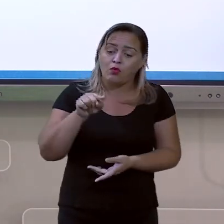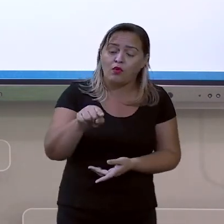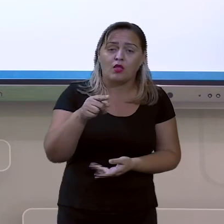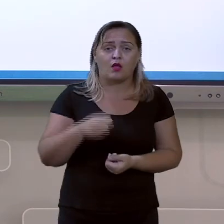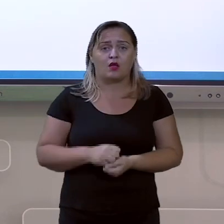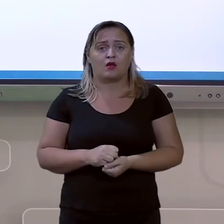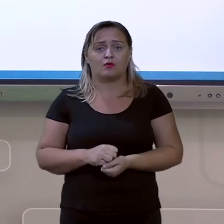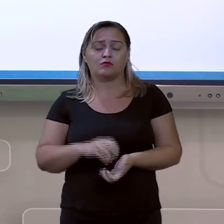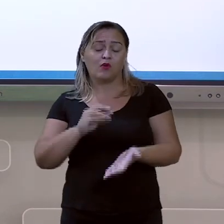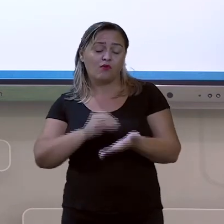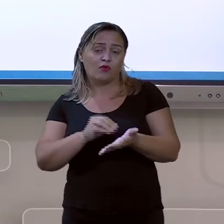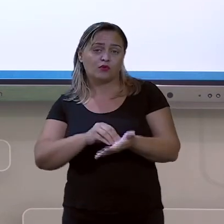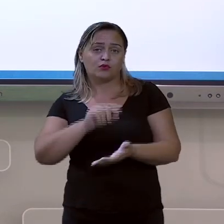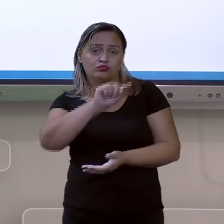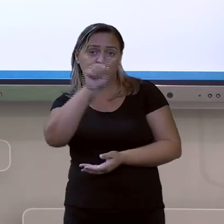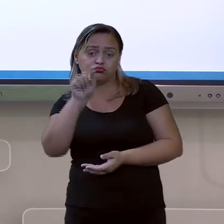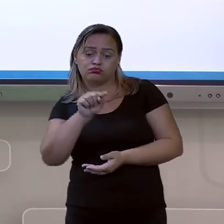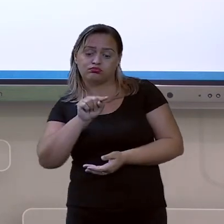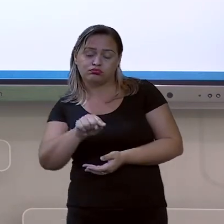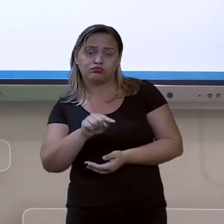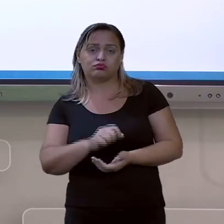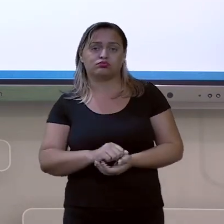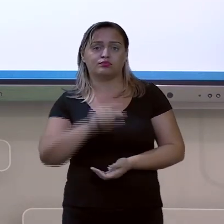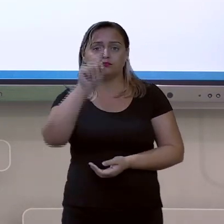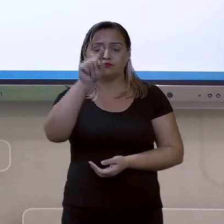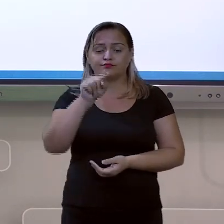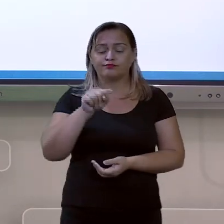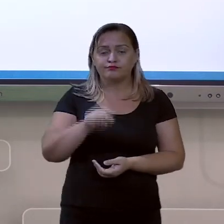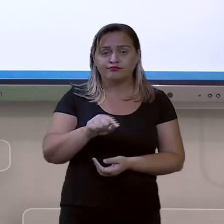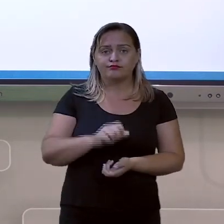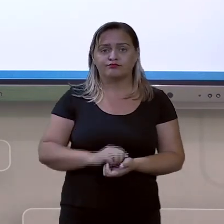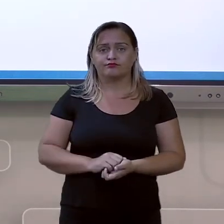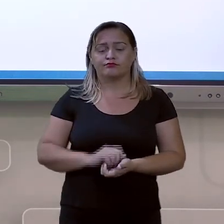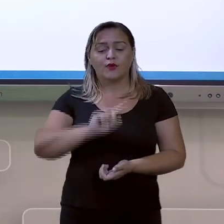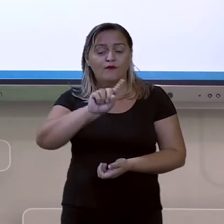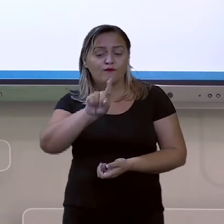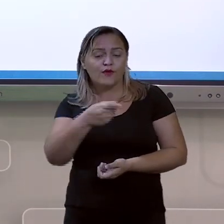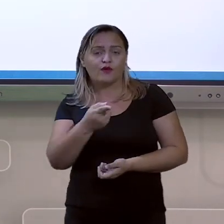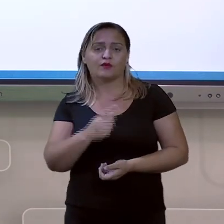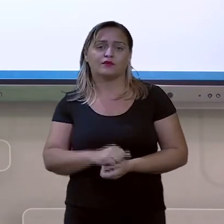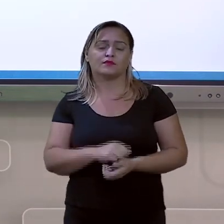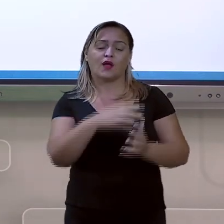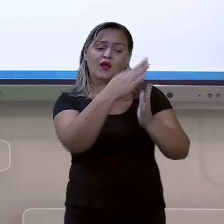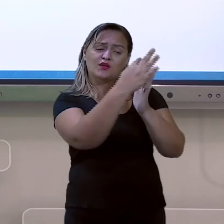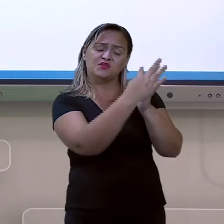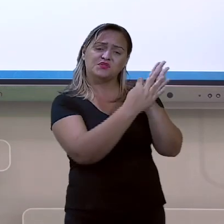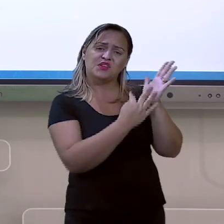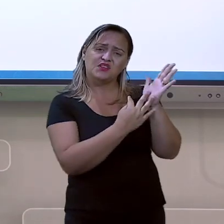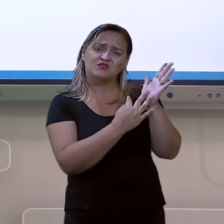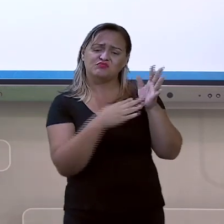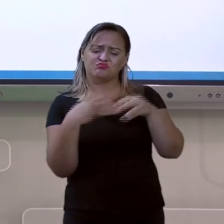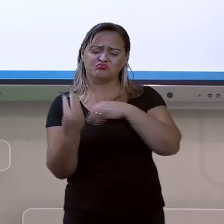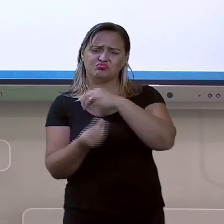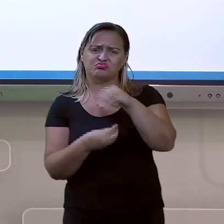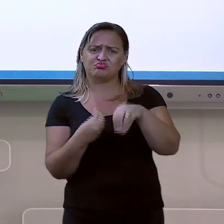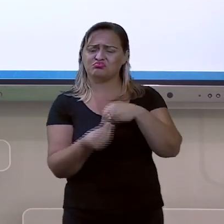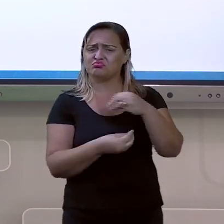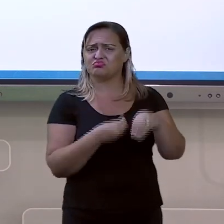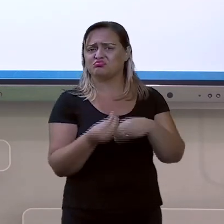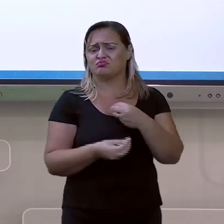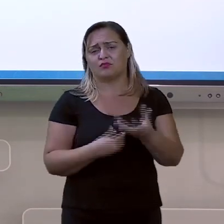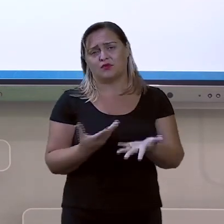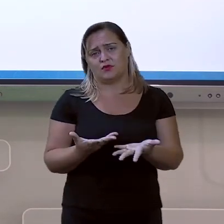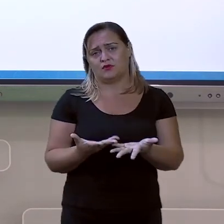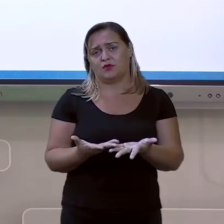tenho uma interrogação, ali eu não tenho exclamação, ali eu não tenho uma vírgula. Então fica tudo meio que misturado, tudo